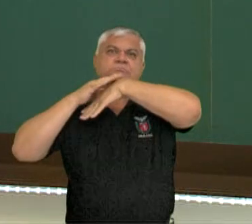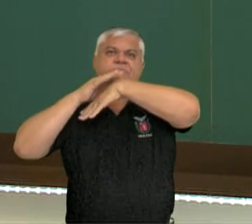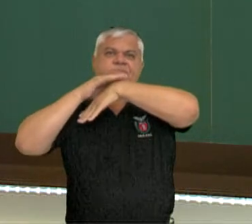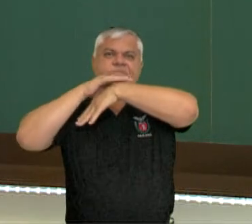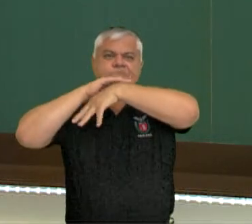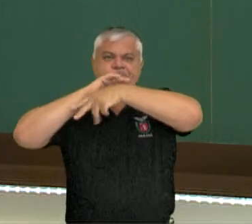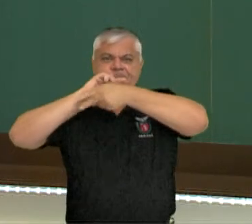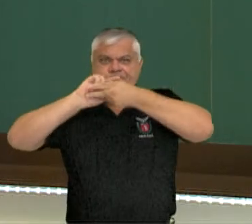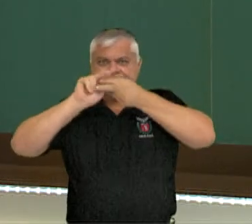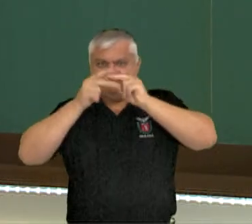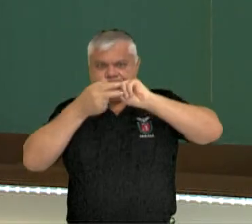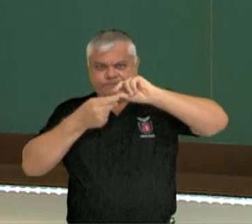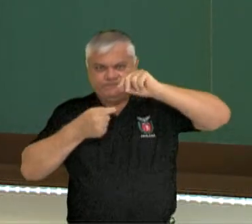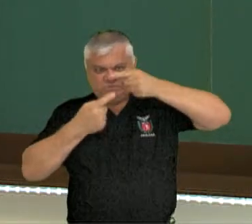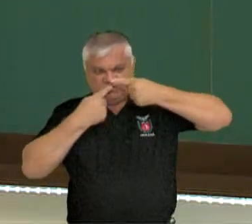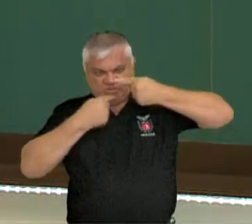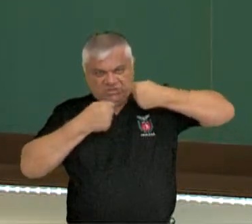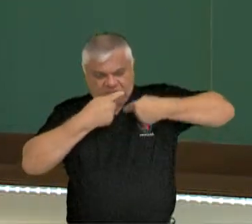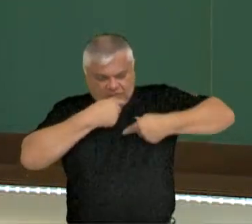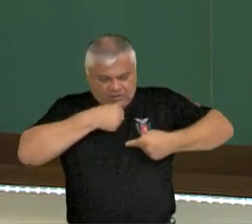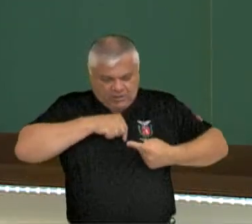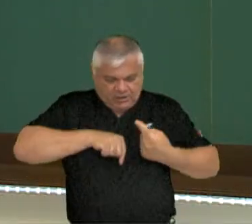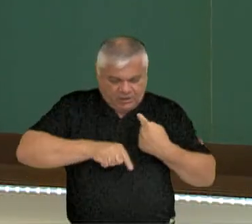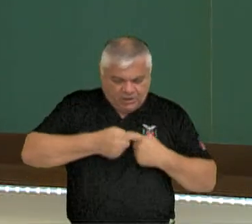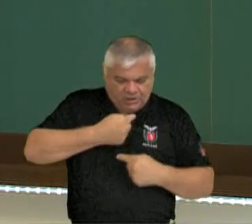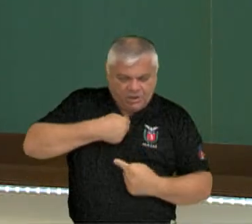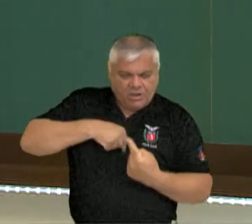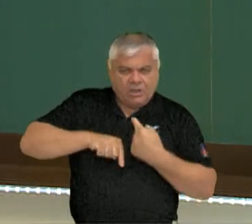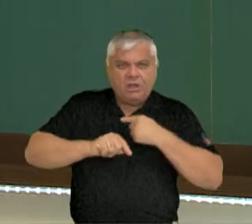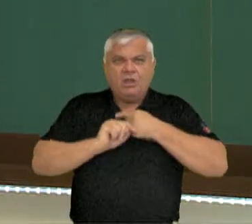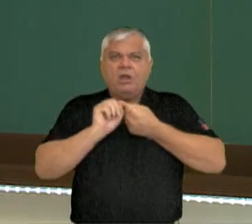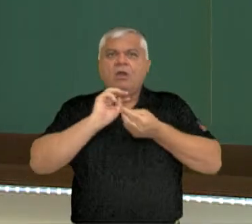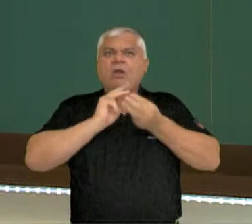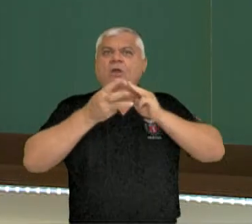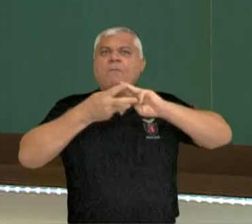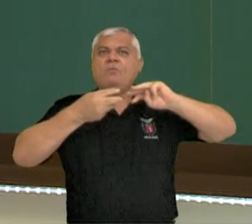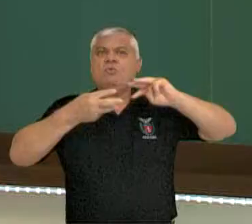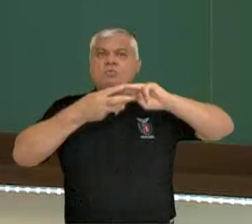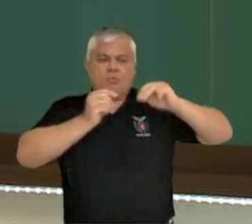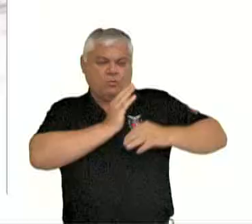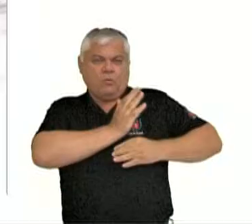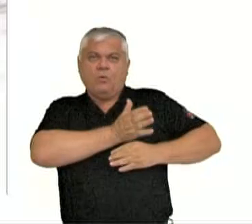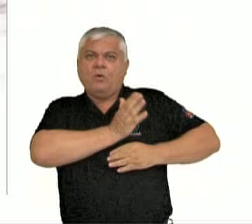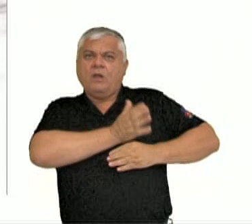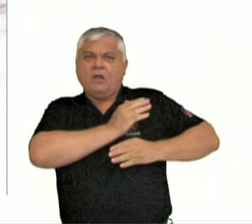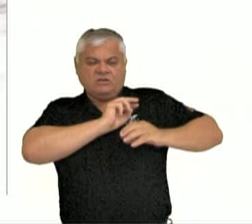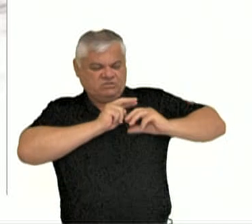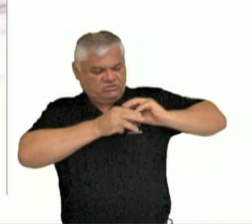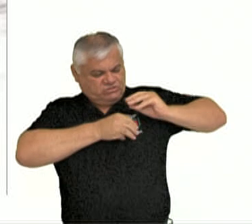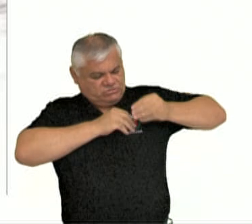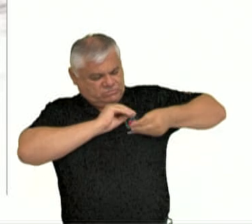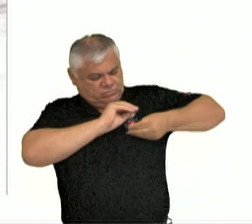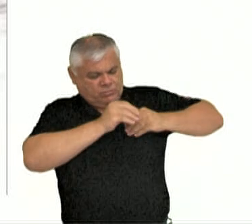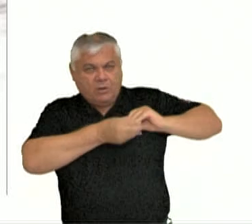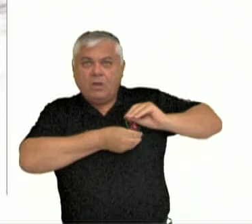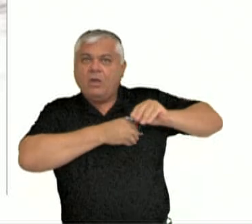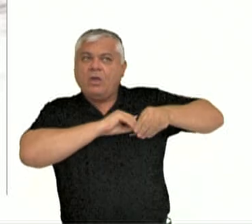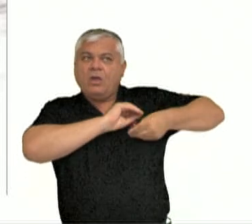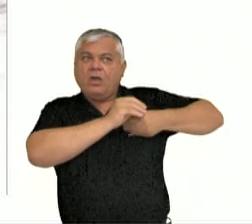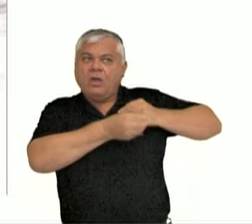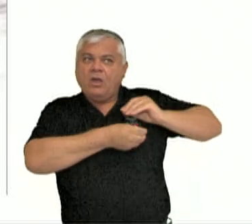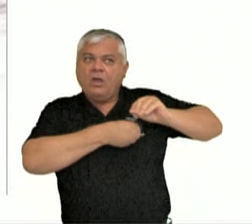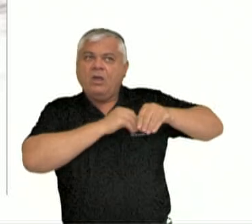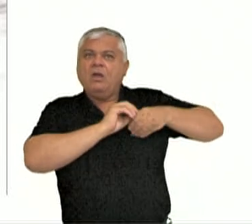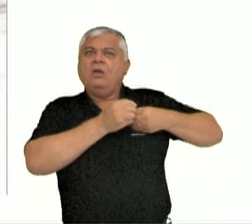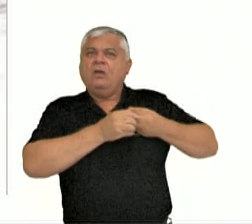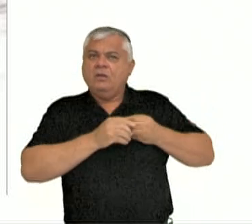tripanossoma chega pela corrente sanguínea e vai até as fibras musculares do coração, certo? Então ele fica aqui, ó, convivendo junto com as